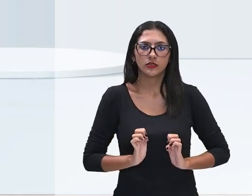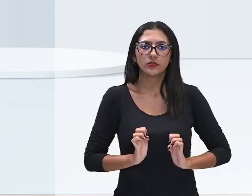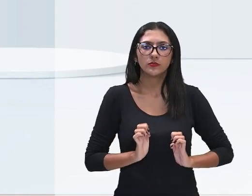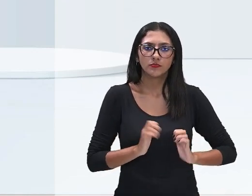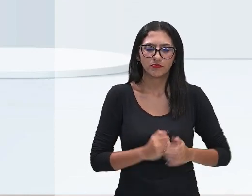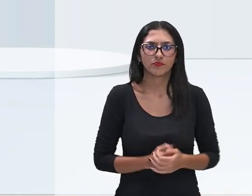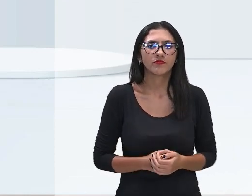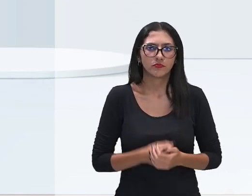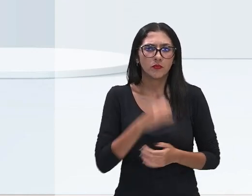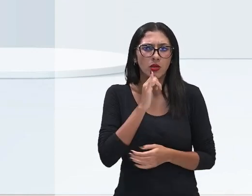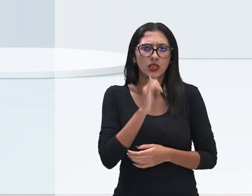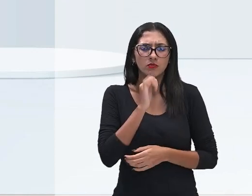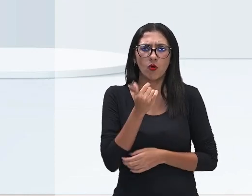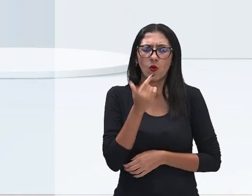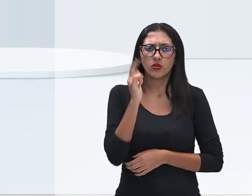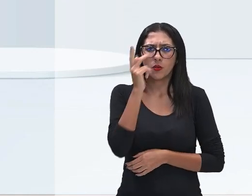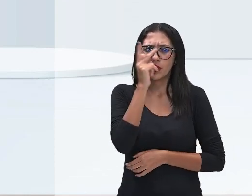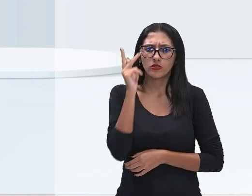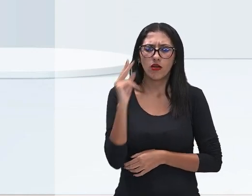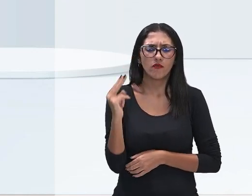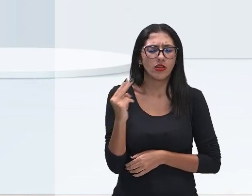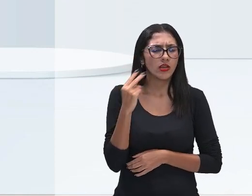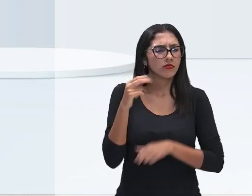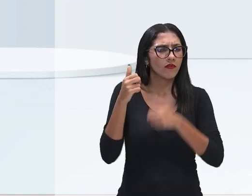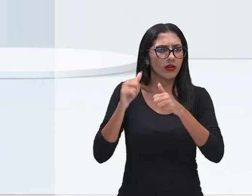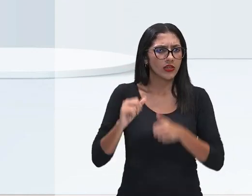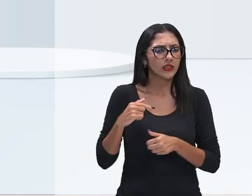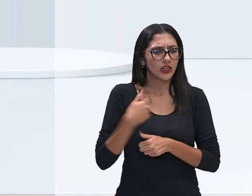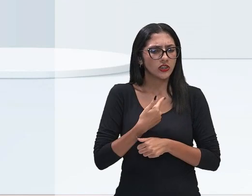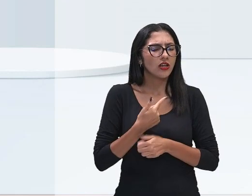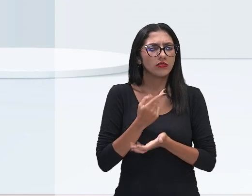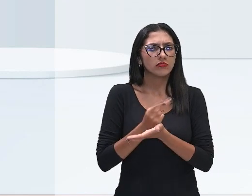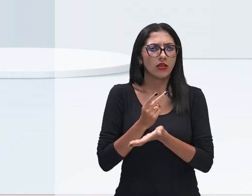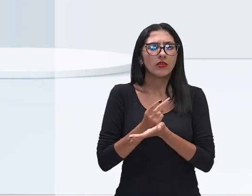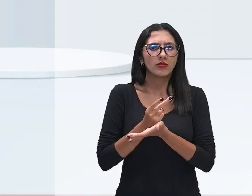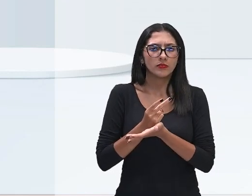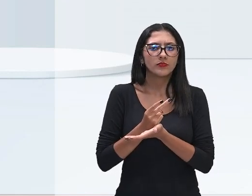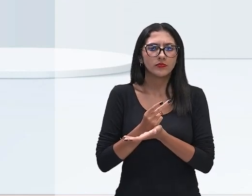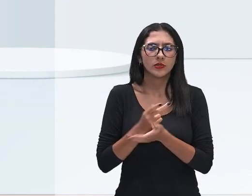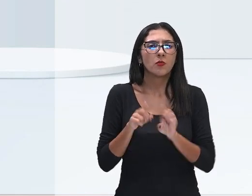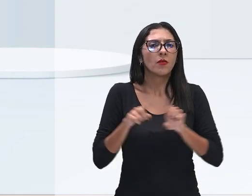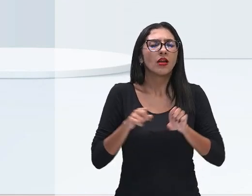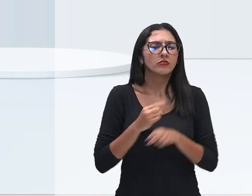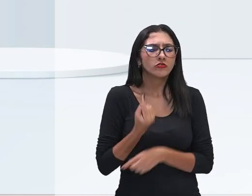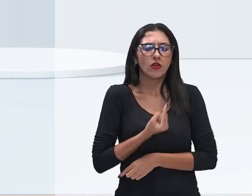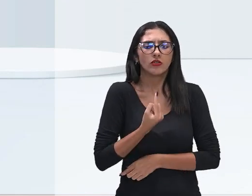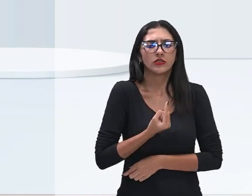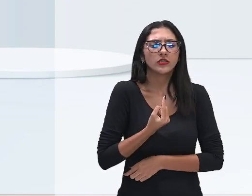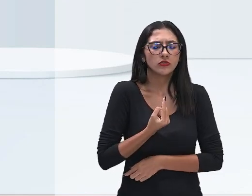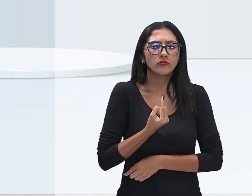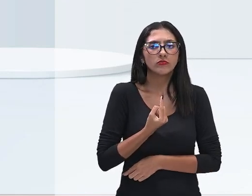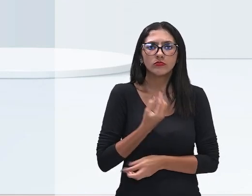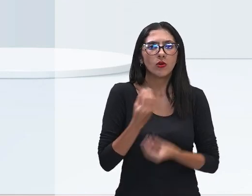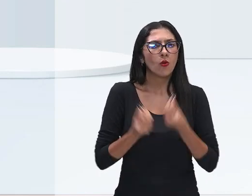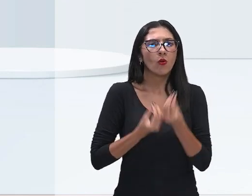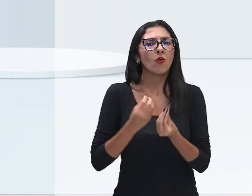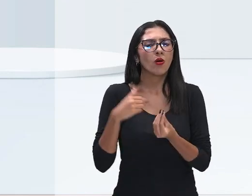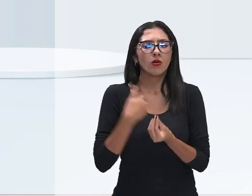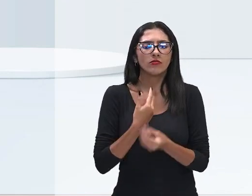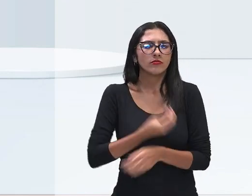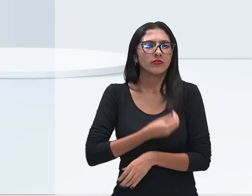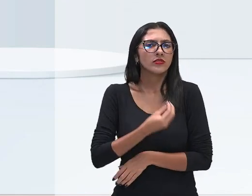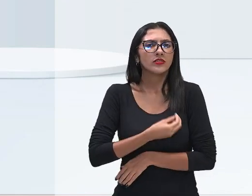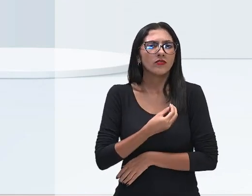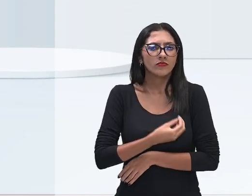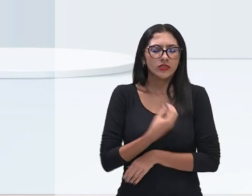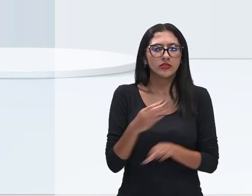sendo observados de perto, porque isso acaba impactando de alguma forma na nossa vida, na